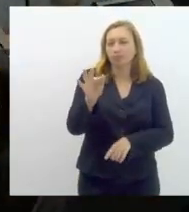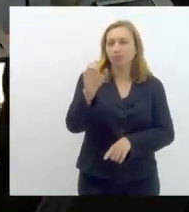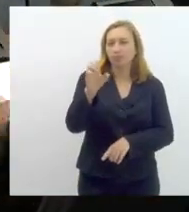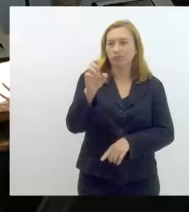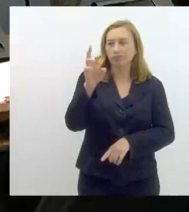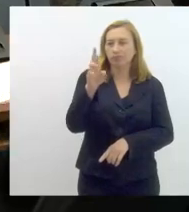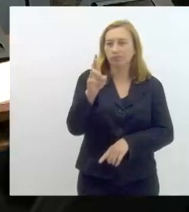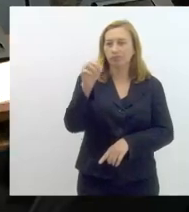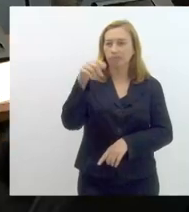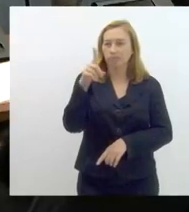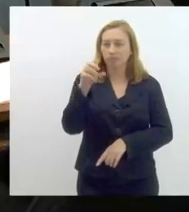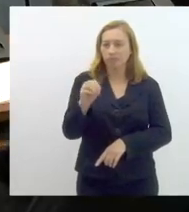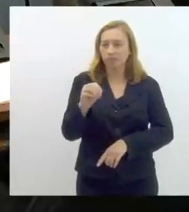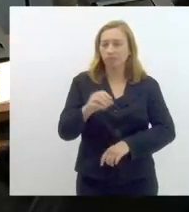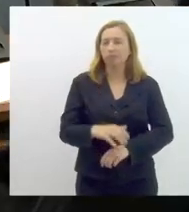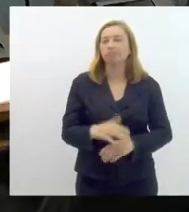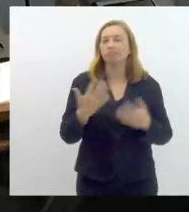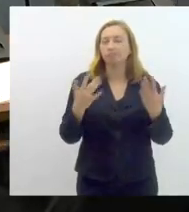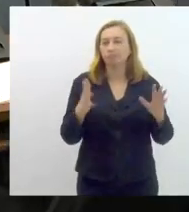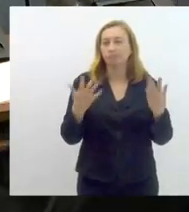Gama.